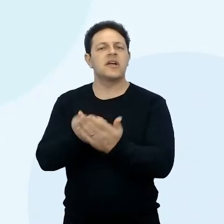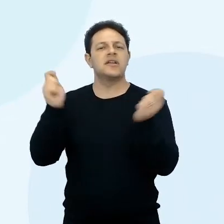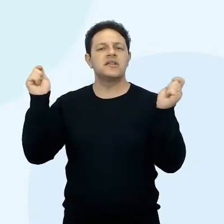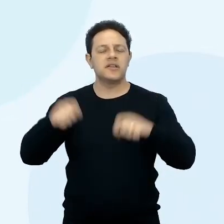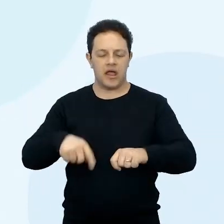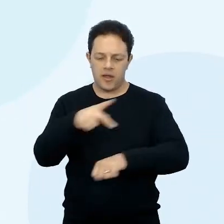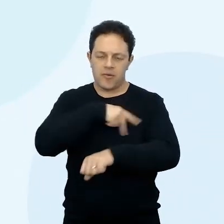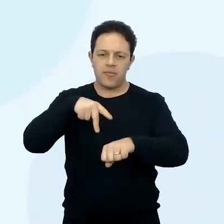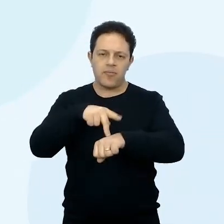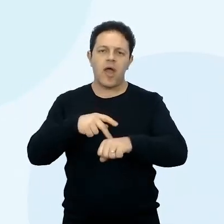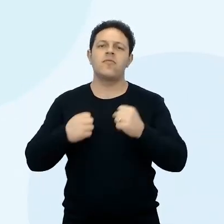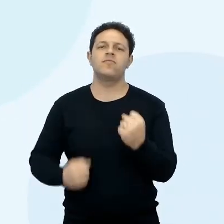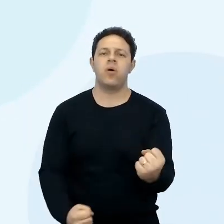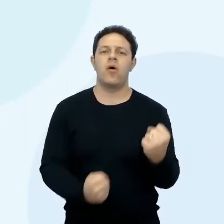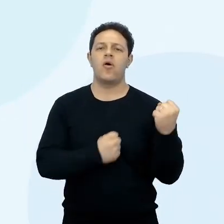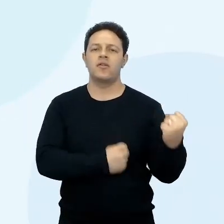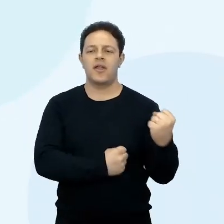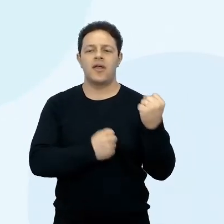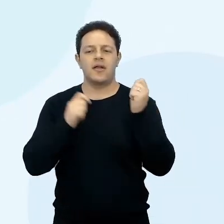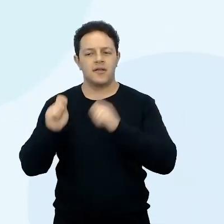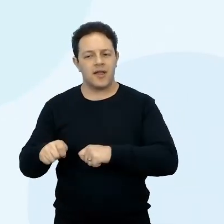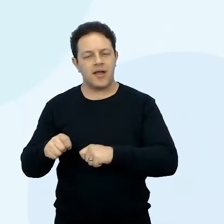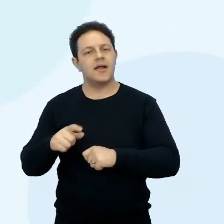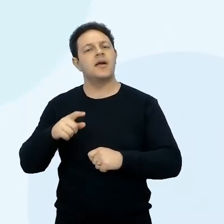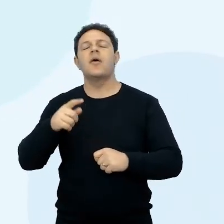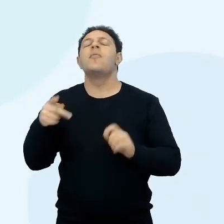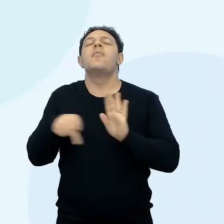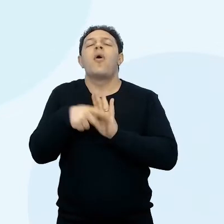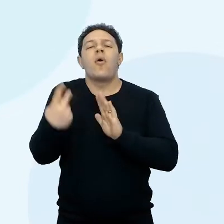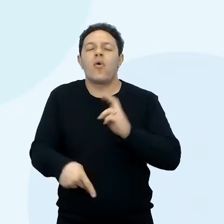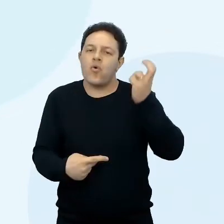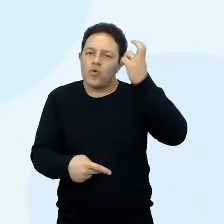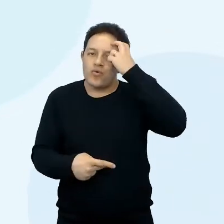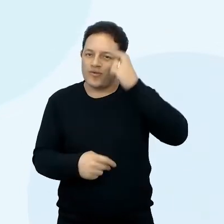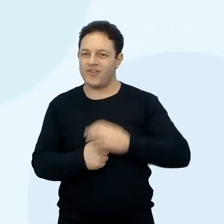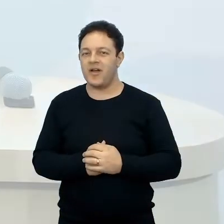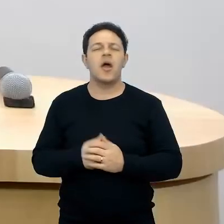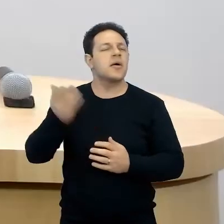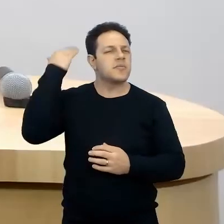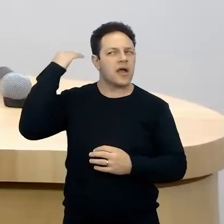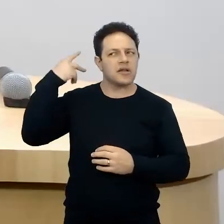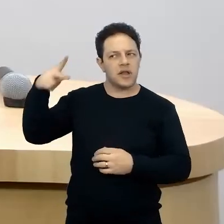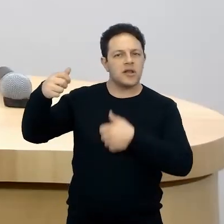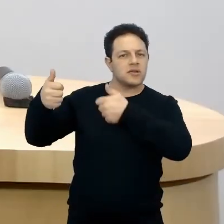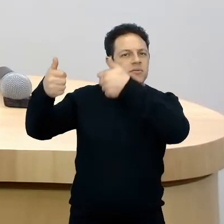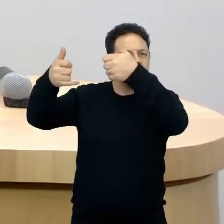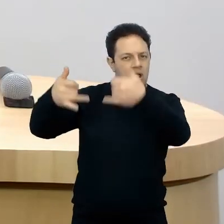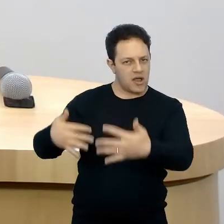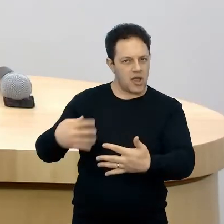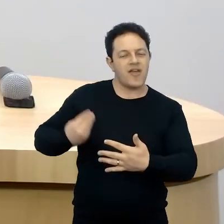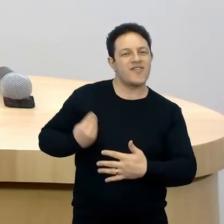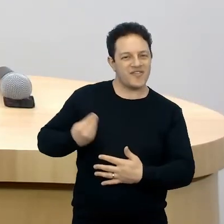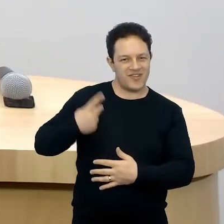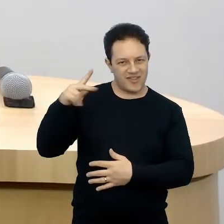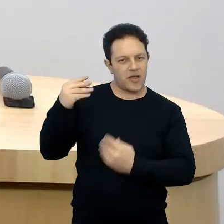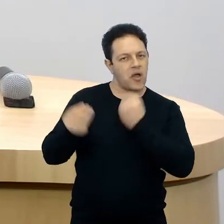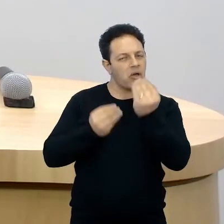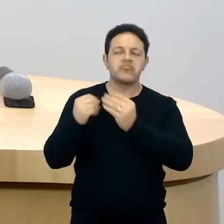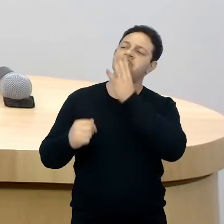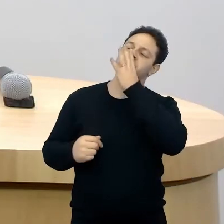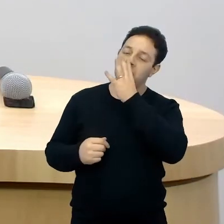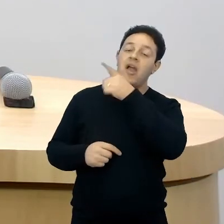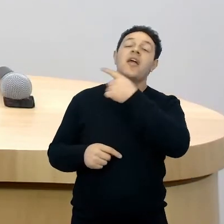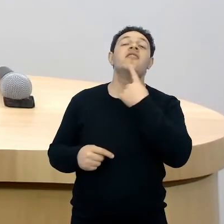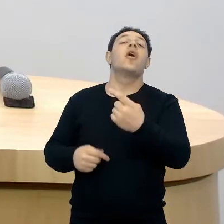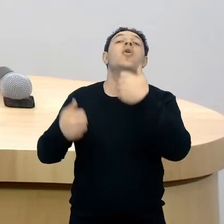do país a partir da cultura nacional. Uma vez eu vi um documentário dele muito inspirador, onde ele dizia